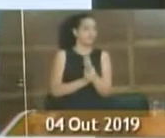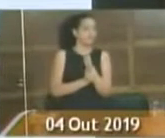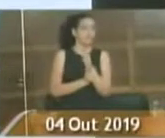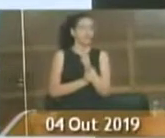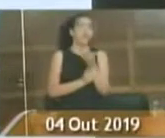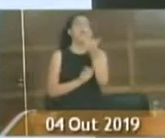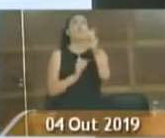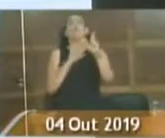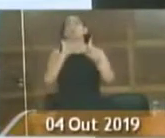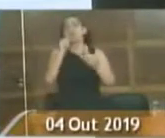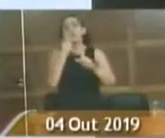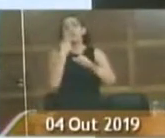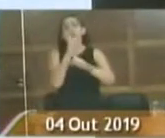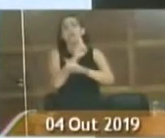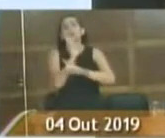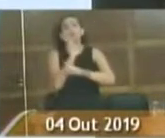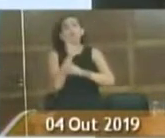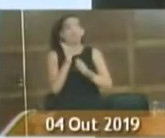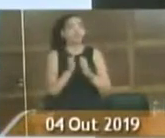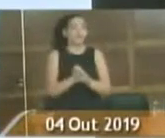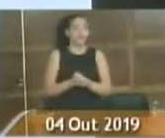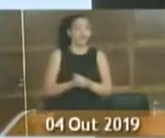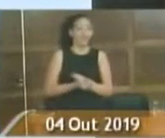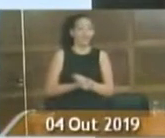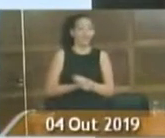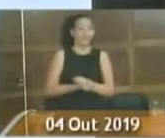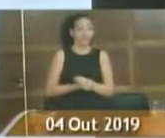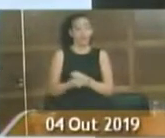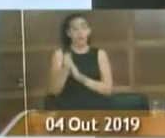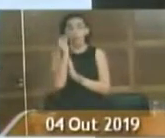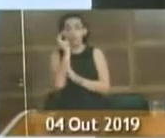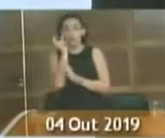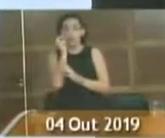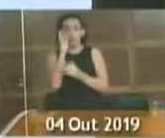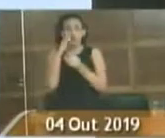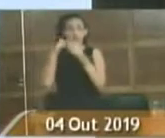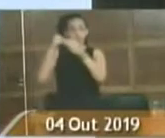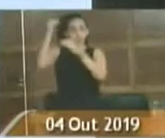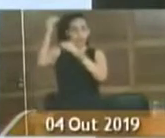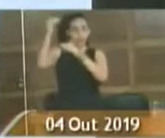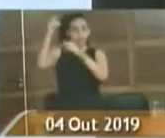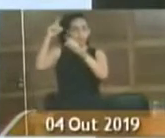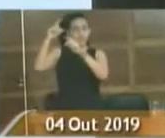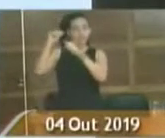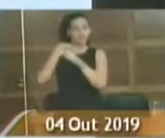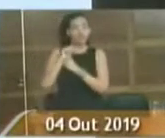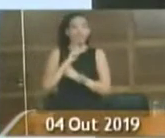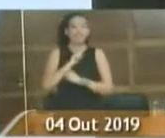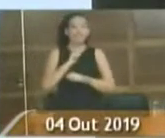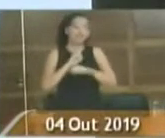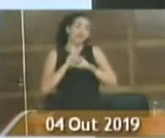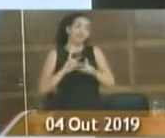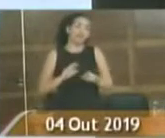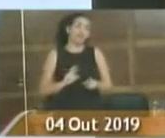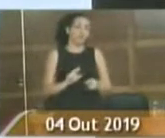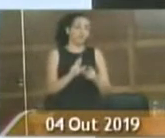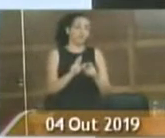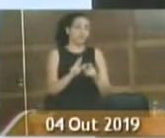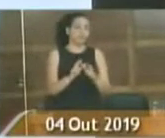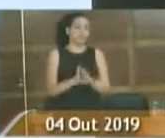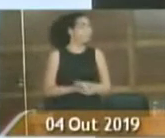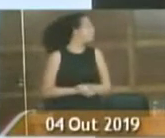doença. Mas é a criptococose. O gatinho de cima, ele tem um câncerzinho,